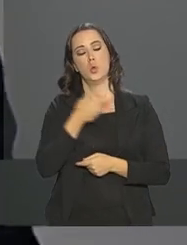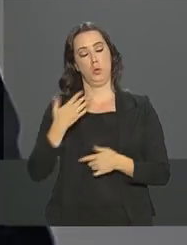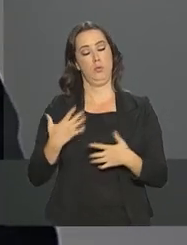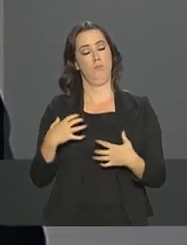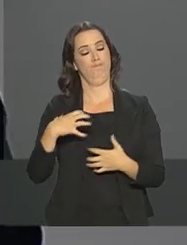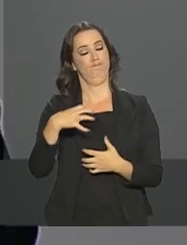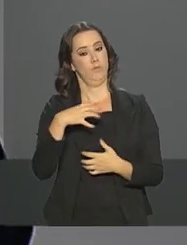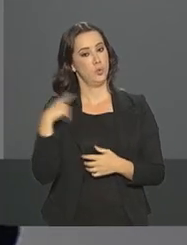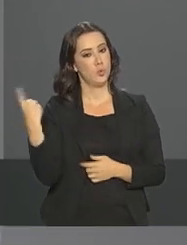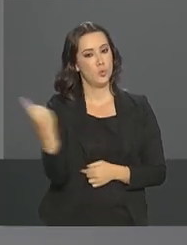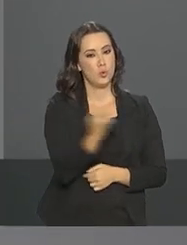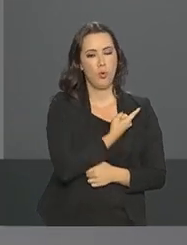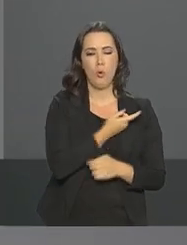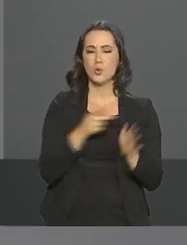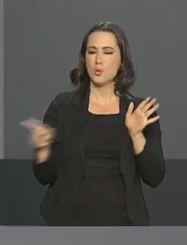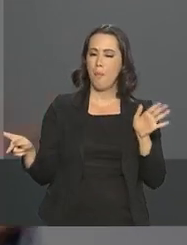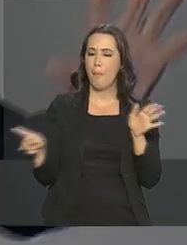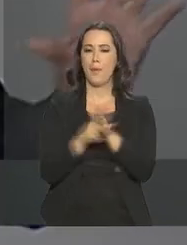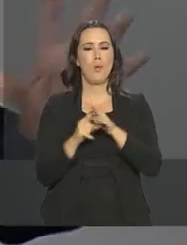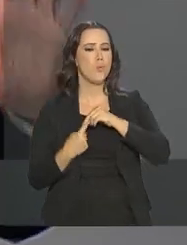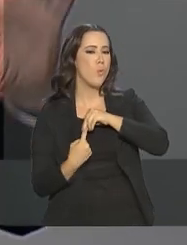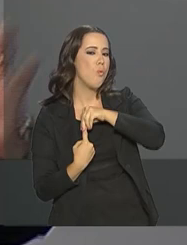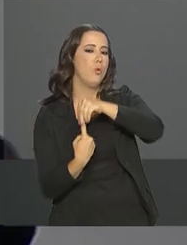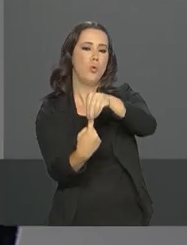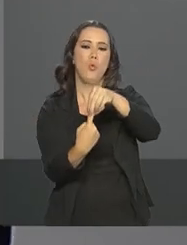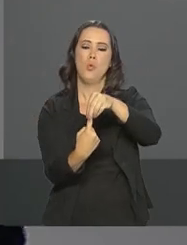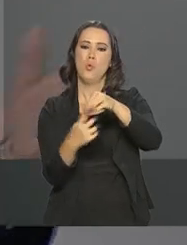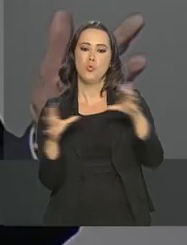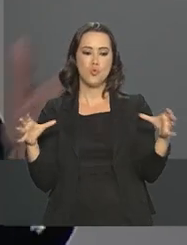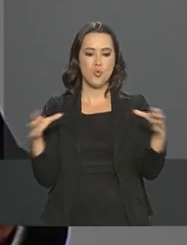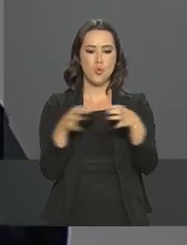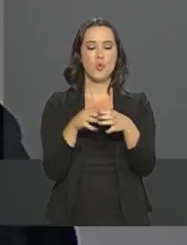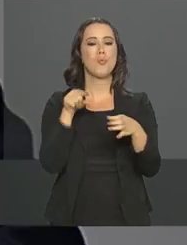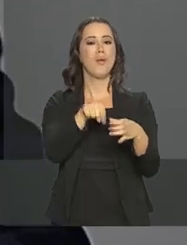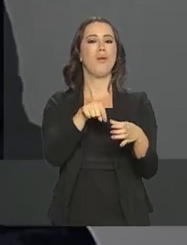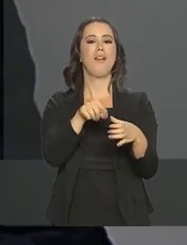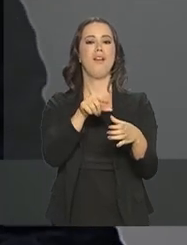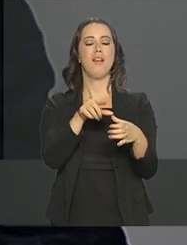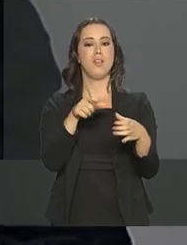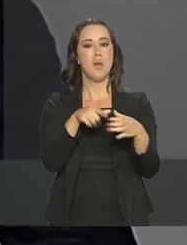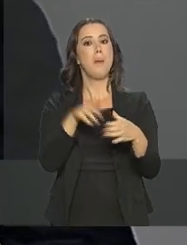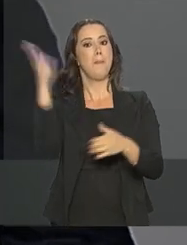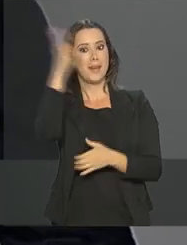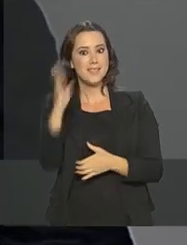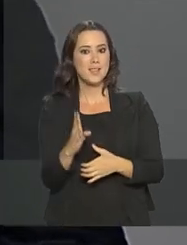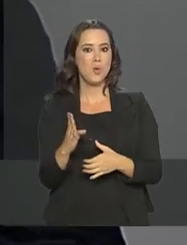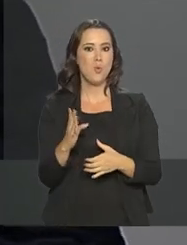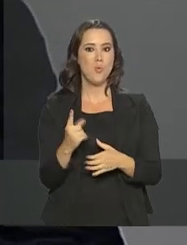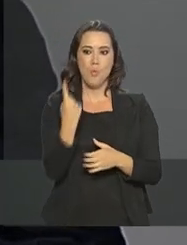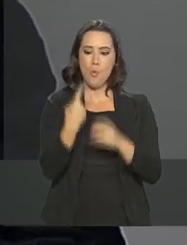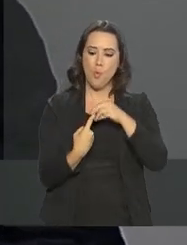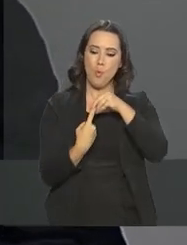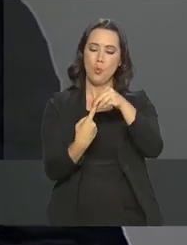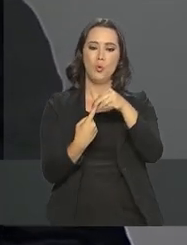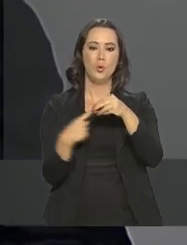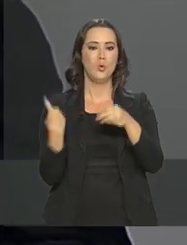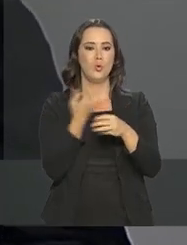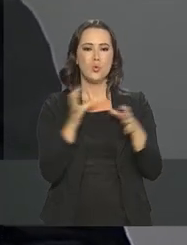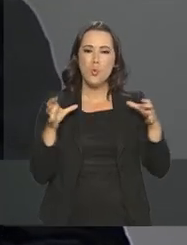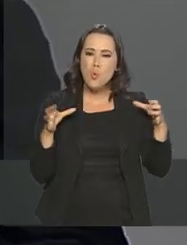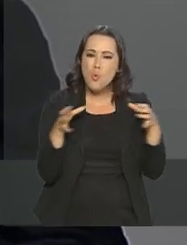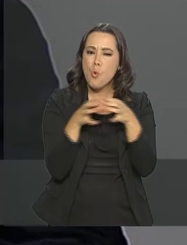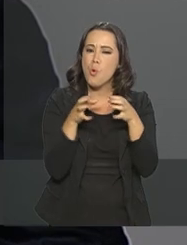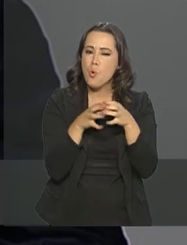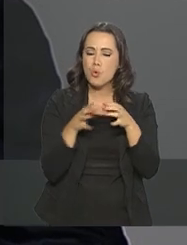todos pertencentes a única único time e esse time que chega ao brasil somos o único time nada